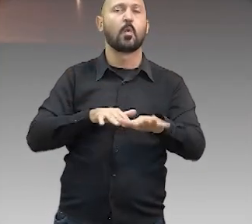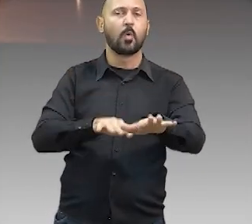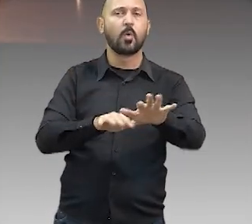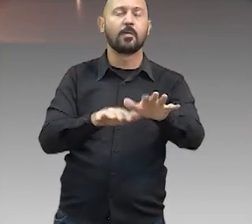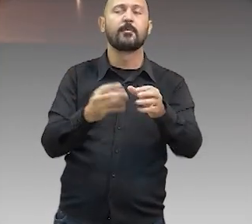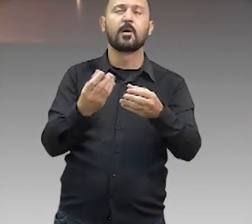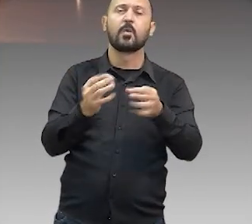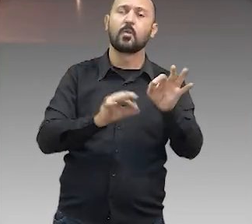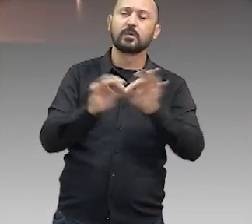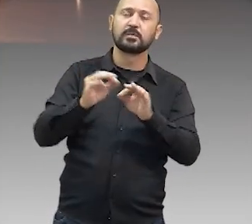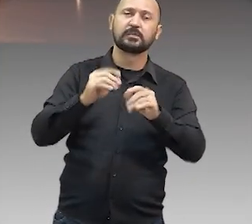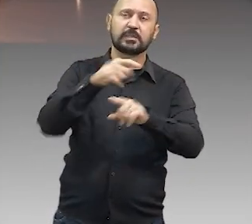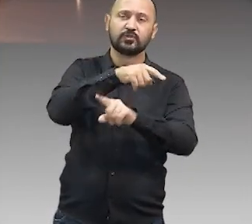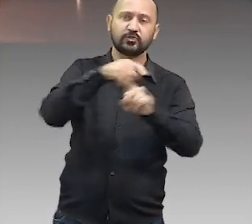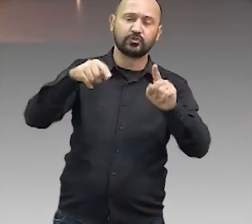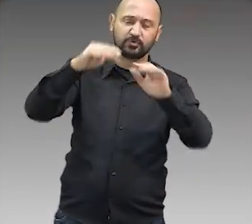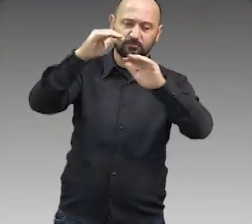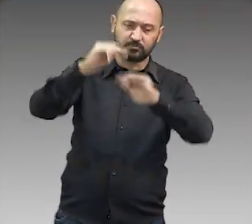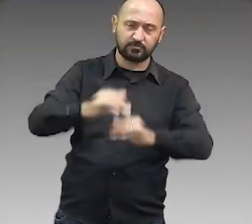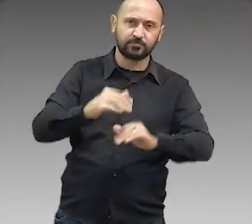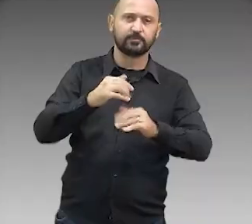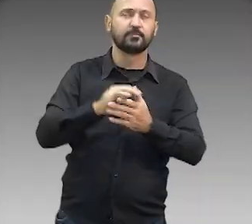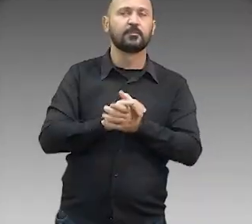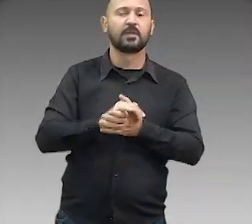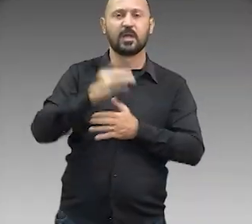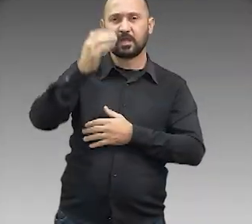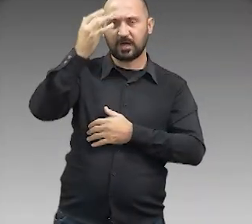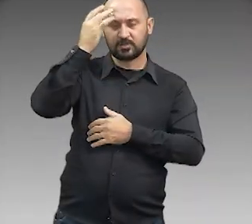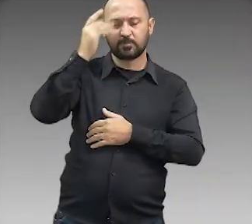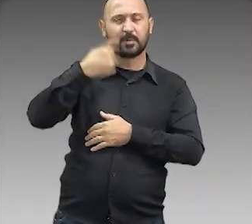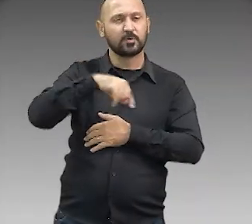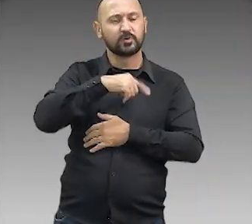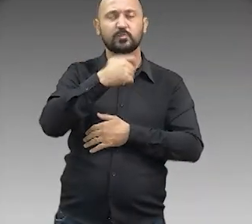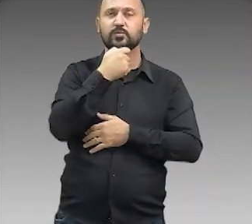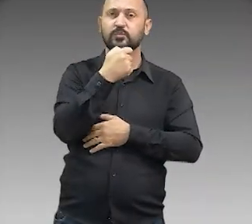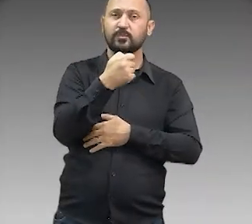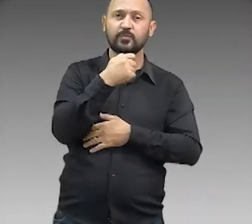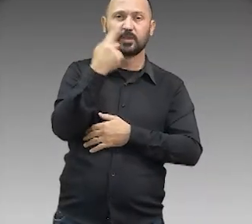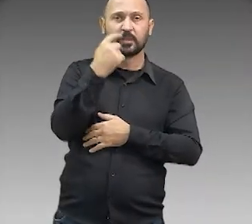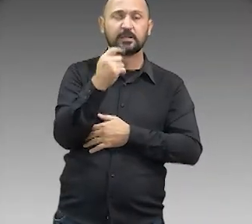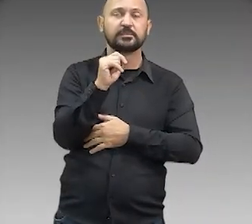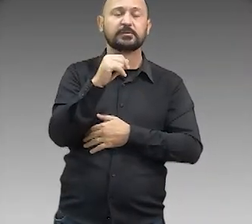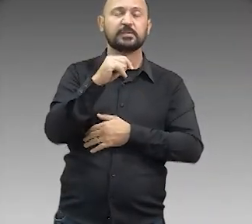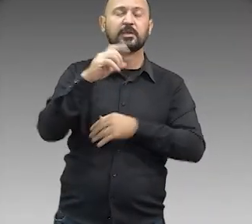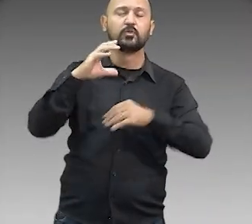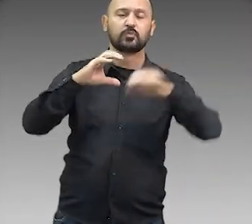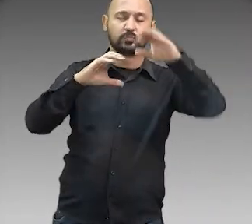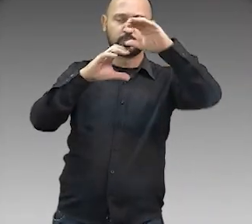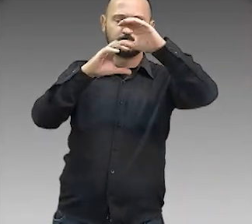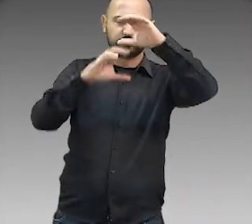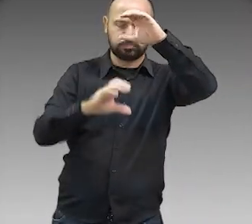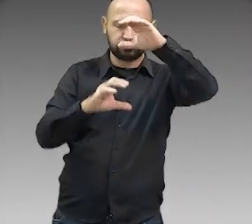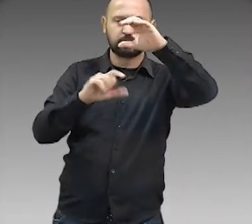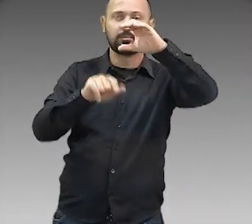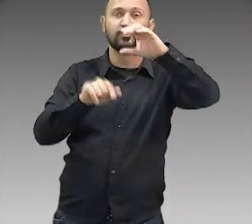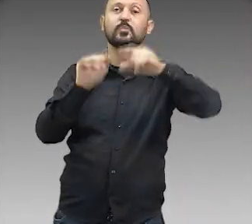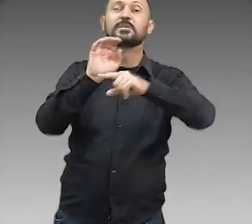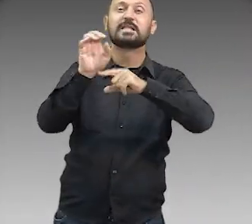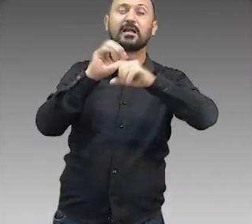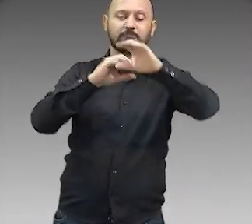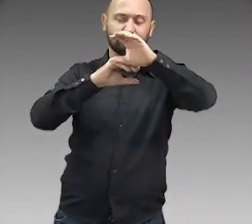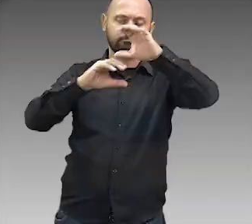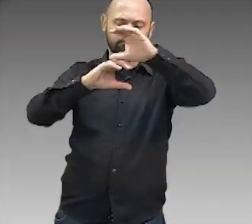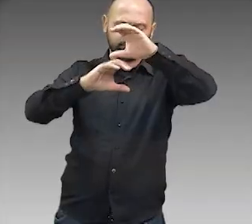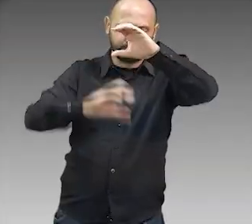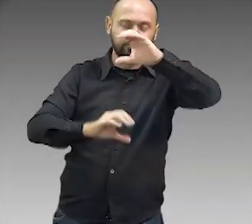um movimento para fazer essa divisão. E eu acho que para o nosso setor, né, para o jornalismo, foi muito interessante essa divisão também, porque